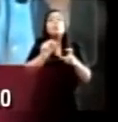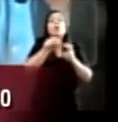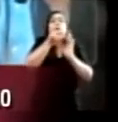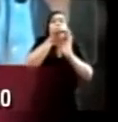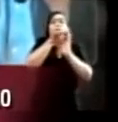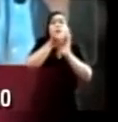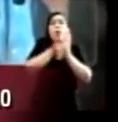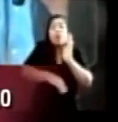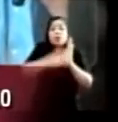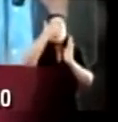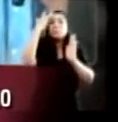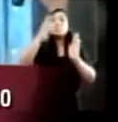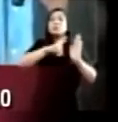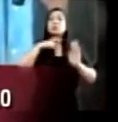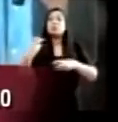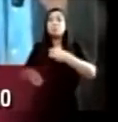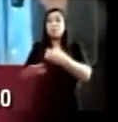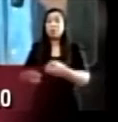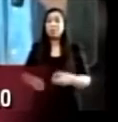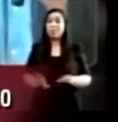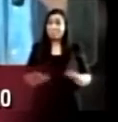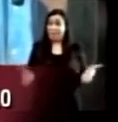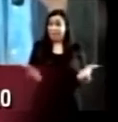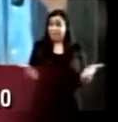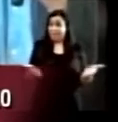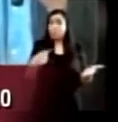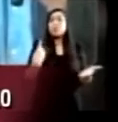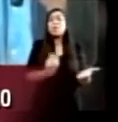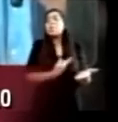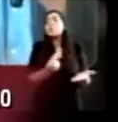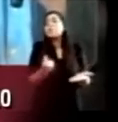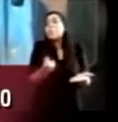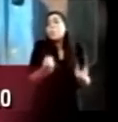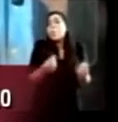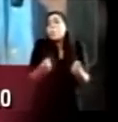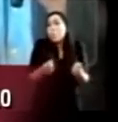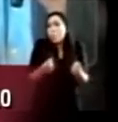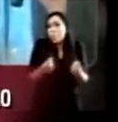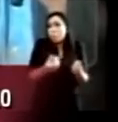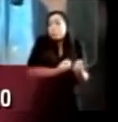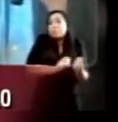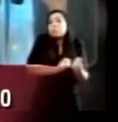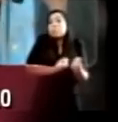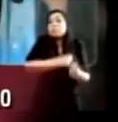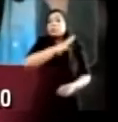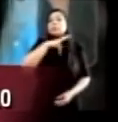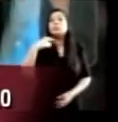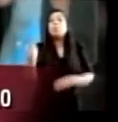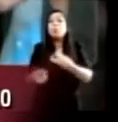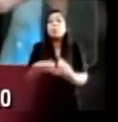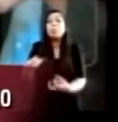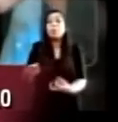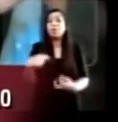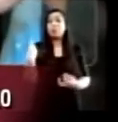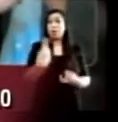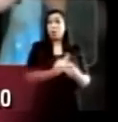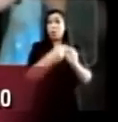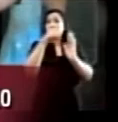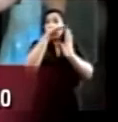número de óbitos. Agora, nós estamos trabalhando com o número de óbitos da nossa